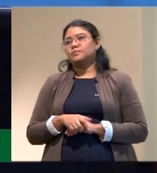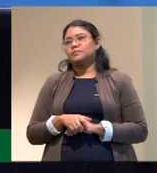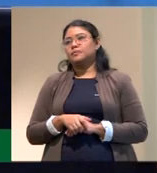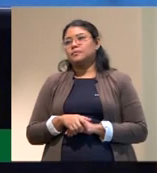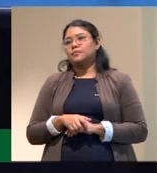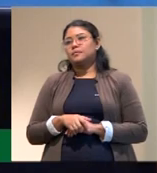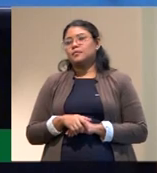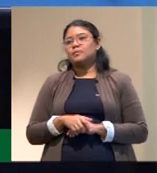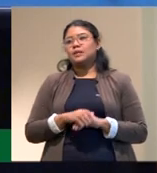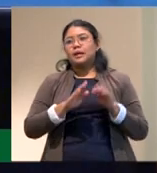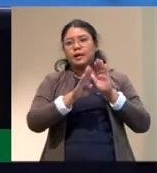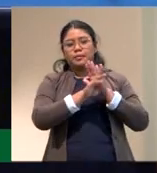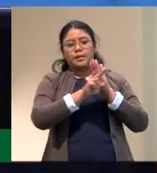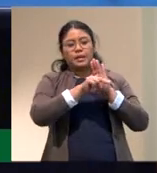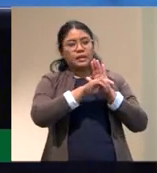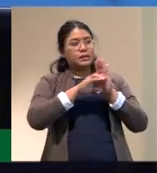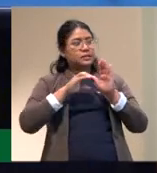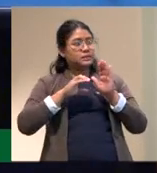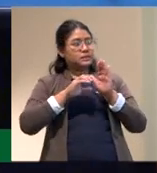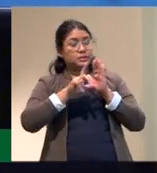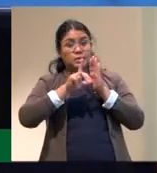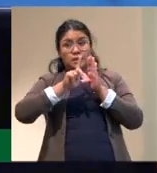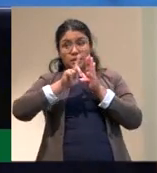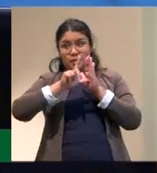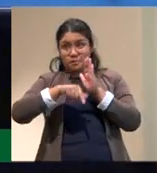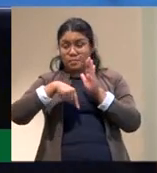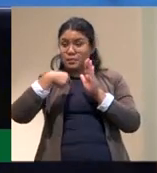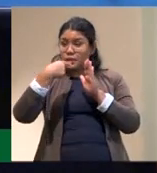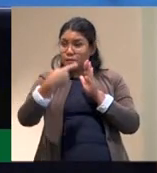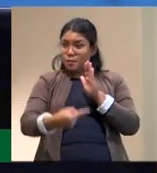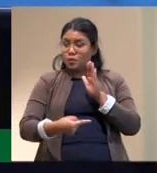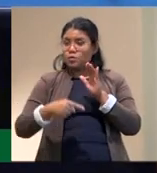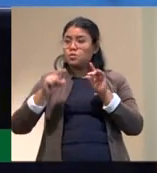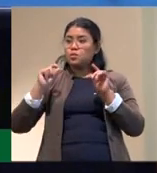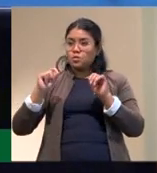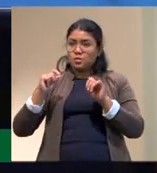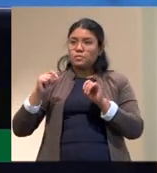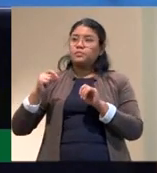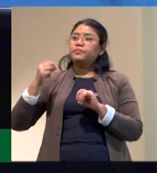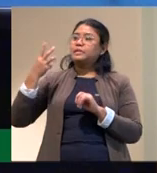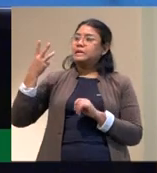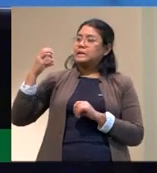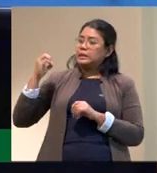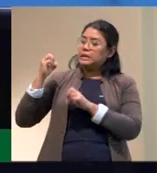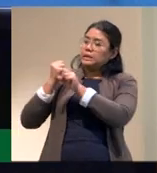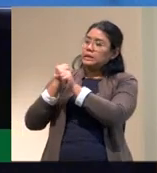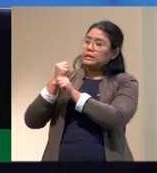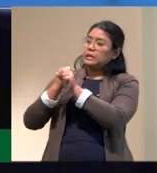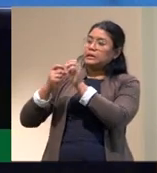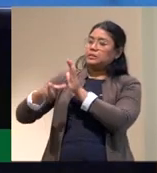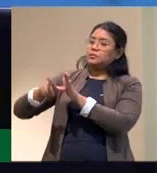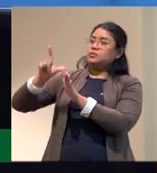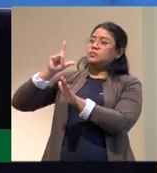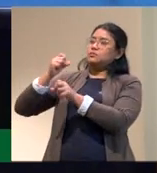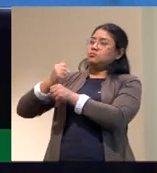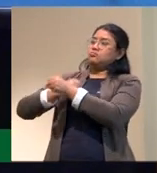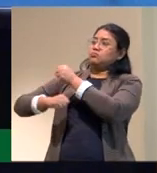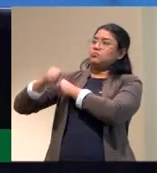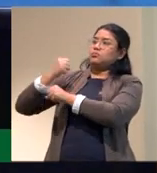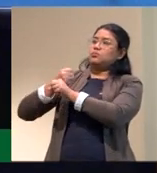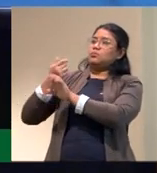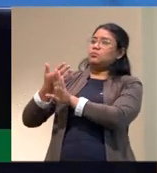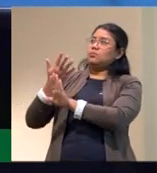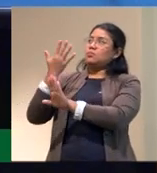pós-BNCC, mas nós tivemos um intenso movimento que foi de pelo menos 30 anos anterior a isso, né?